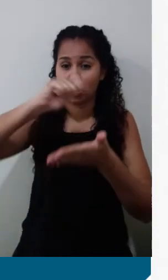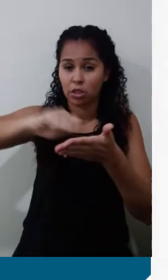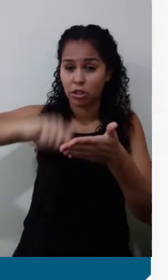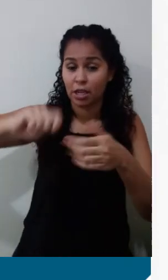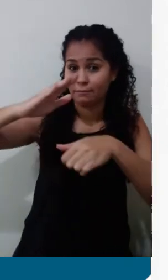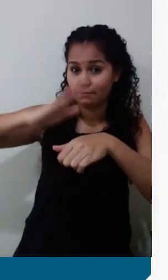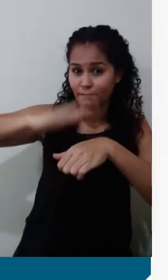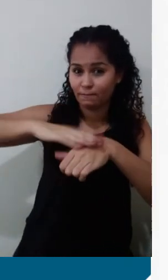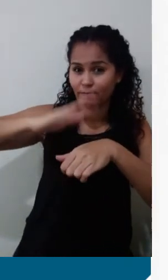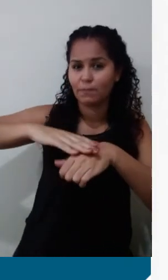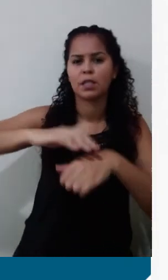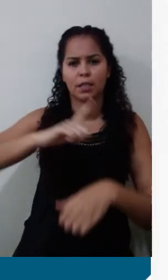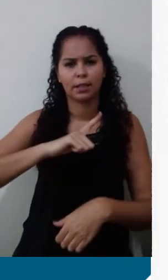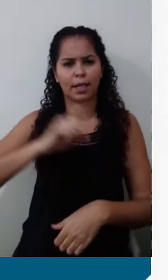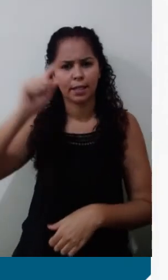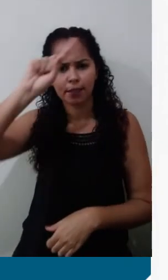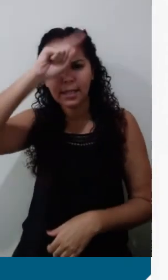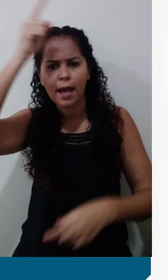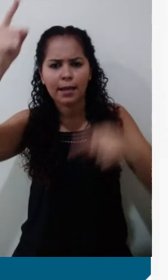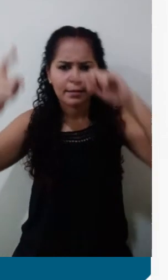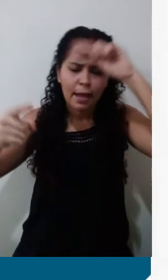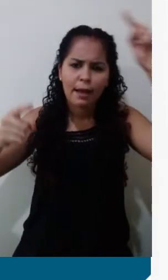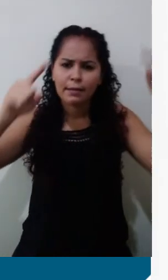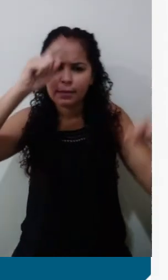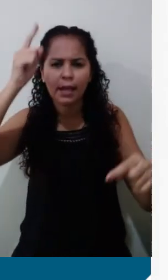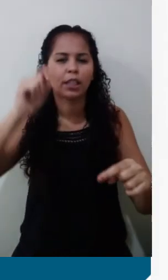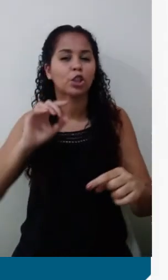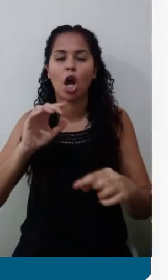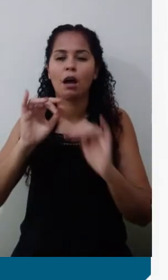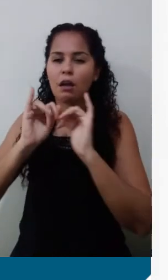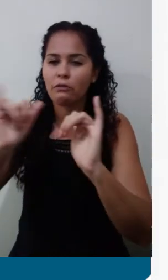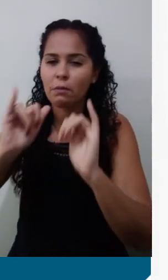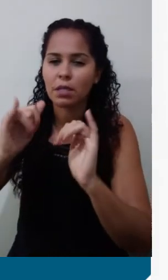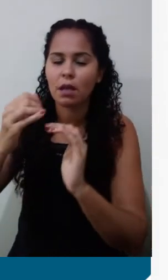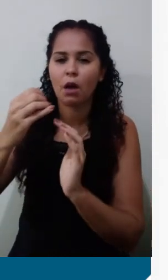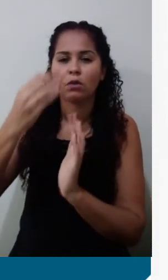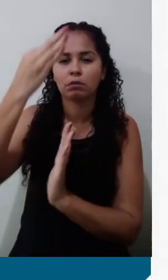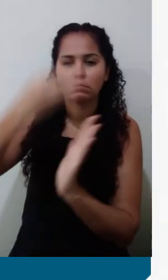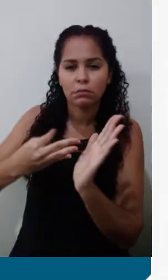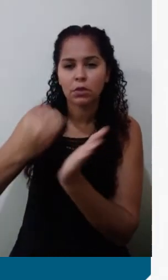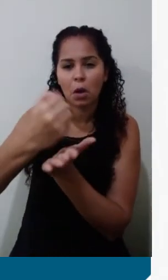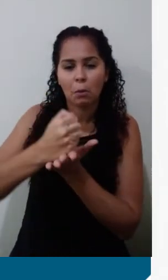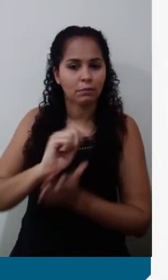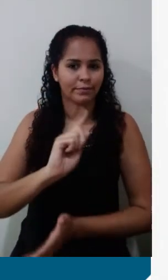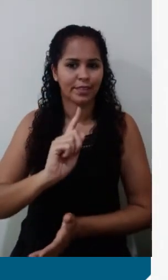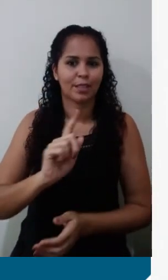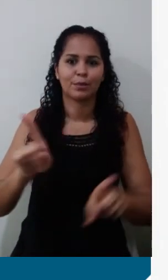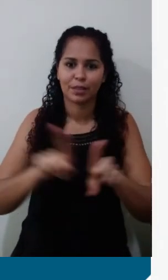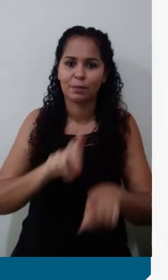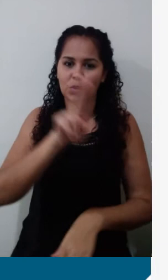O candidato, ele pensou seus argumentos, ele trouxe ideias próprias, ele não se limitou às informações que estavam no texto de